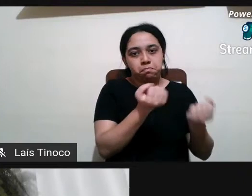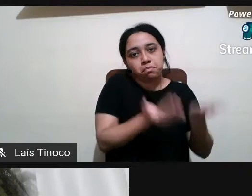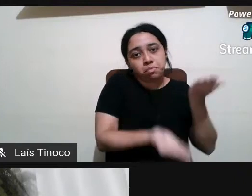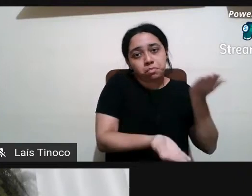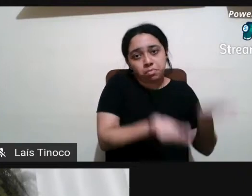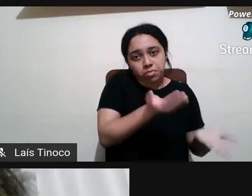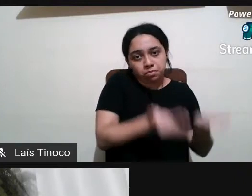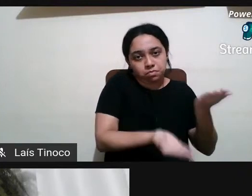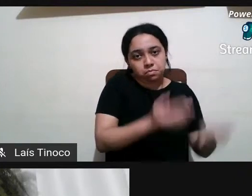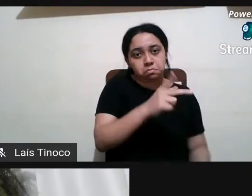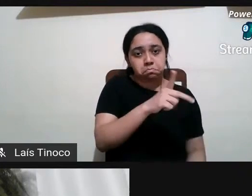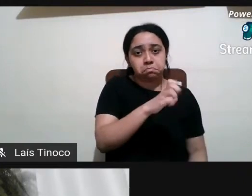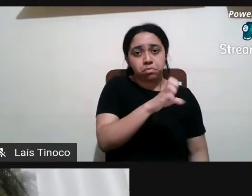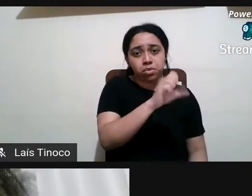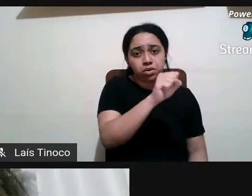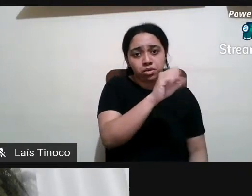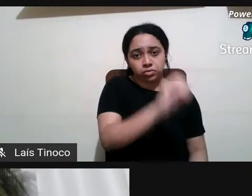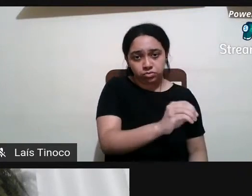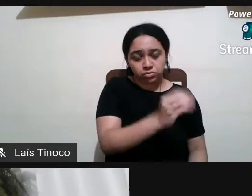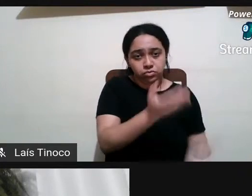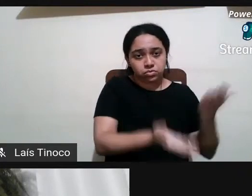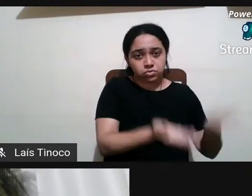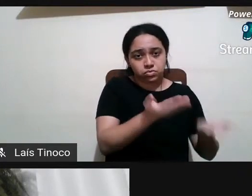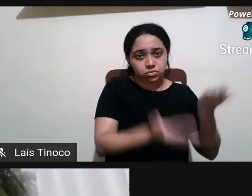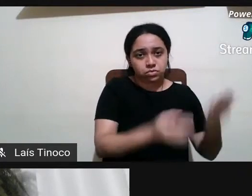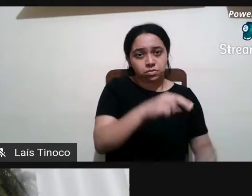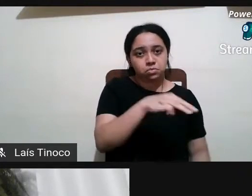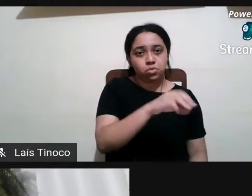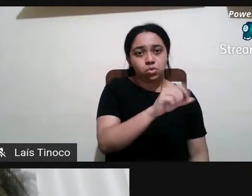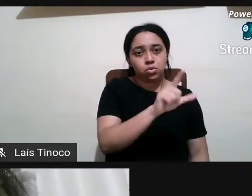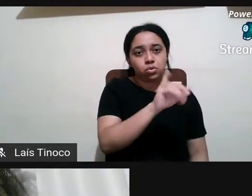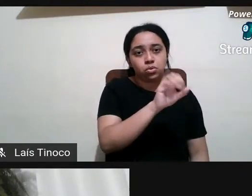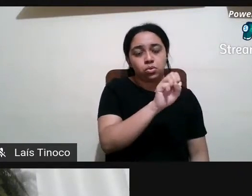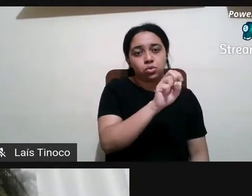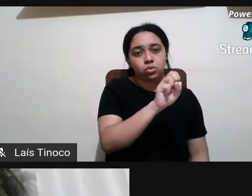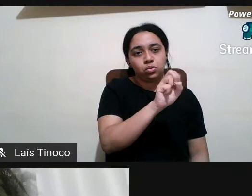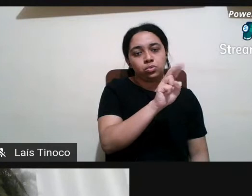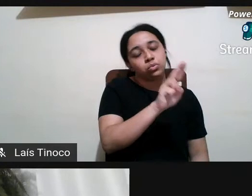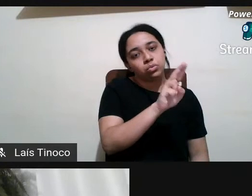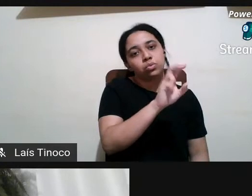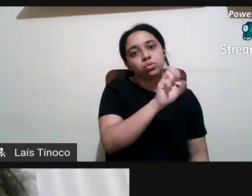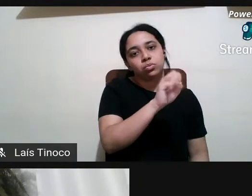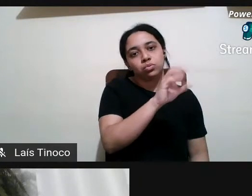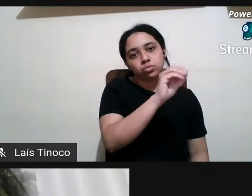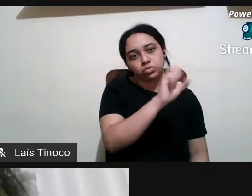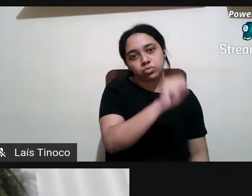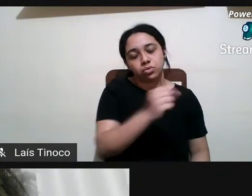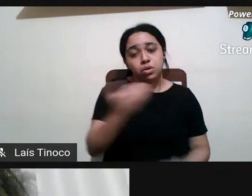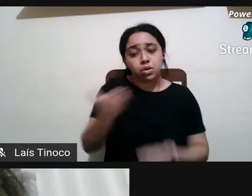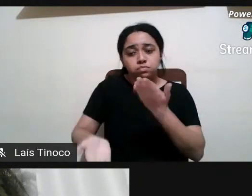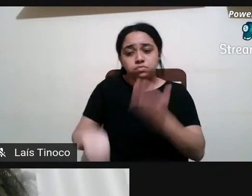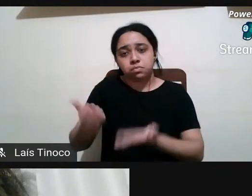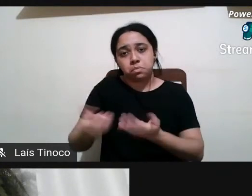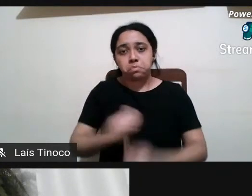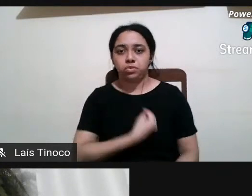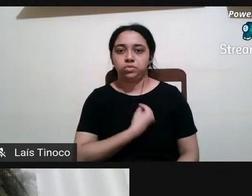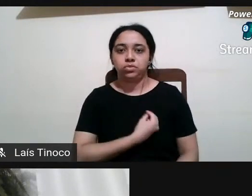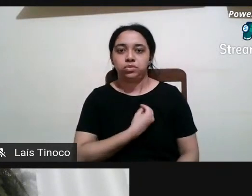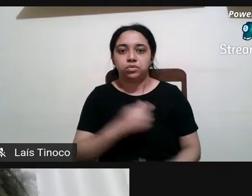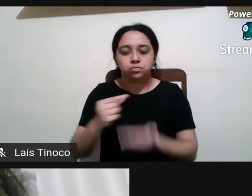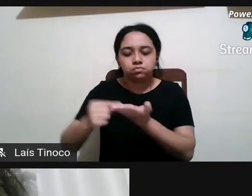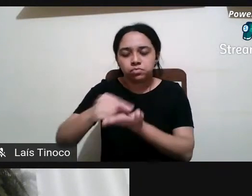peso do molusco com a proporção, né, de microplástico. Então, assim, existem uma infinidade